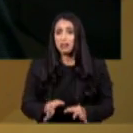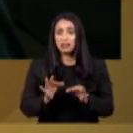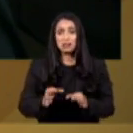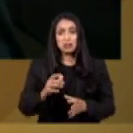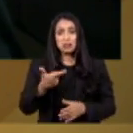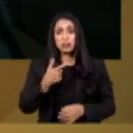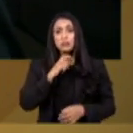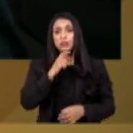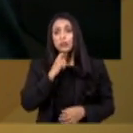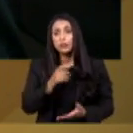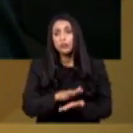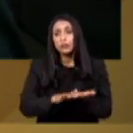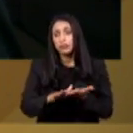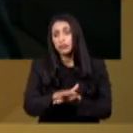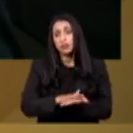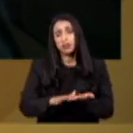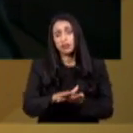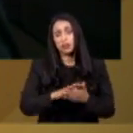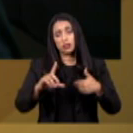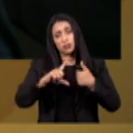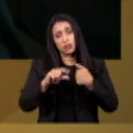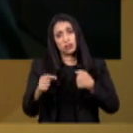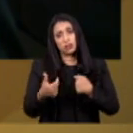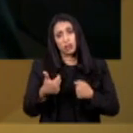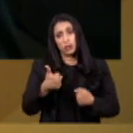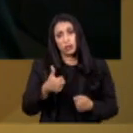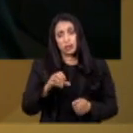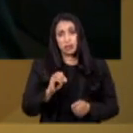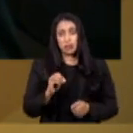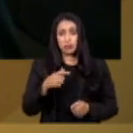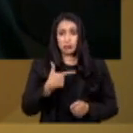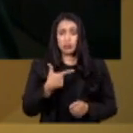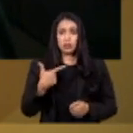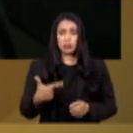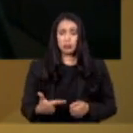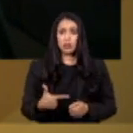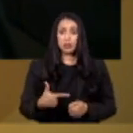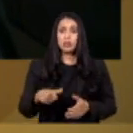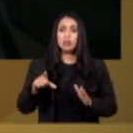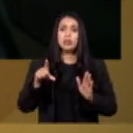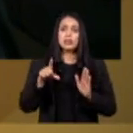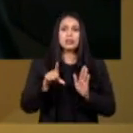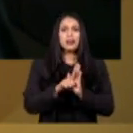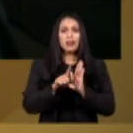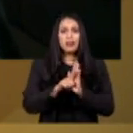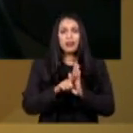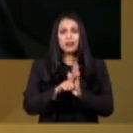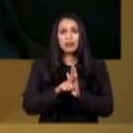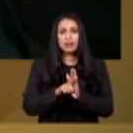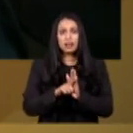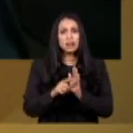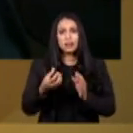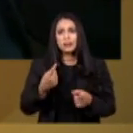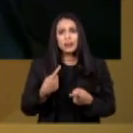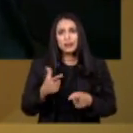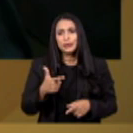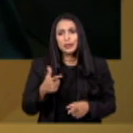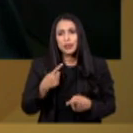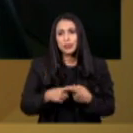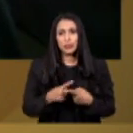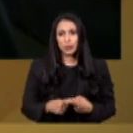não recepção do artigo 102 da lei orgânica da magistratura não há nenhum sentido